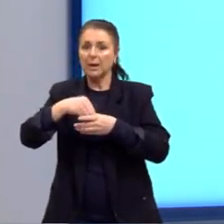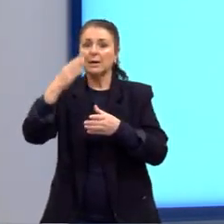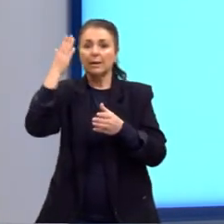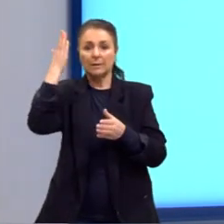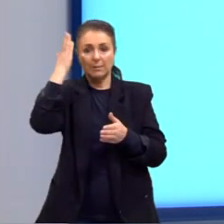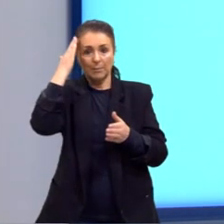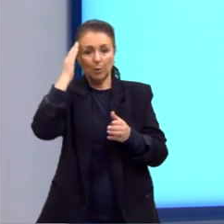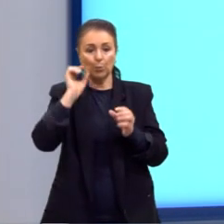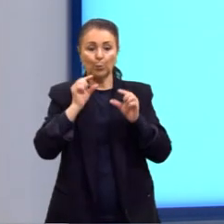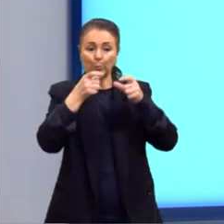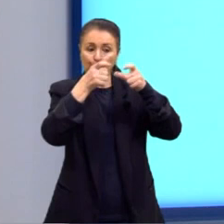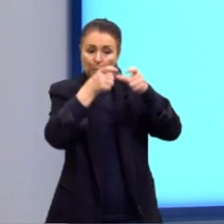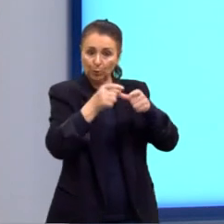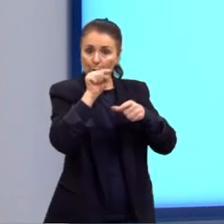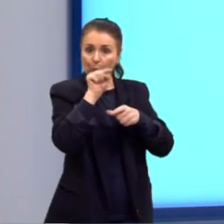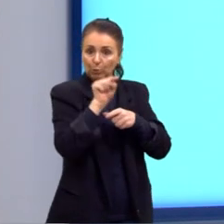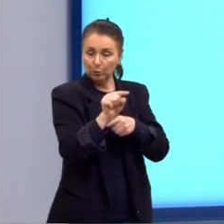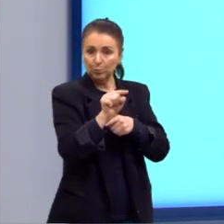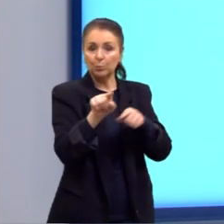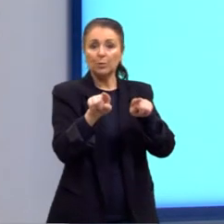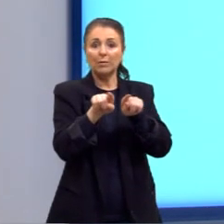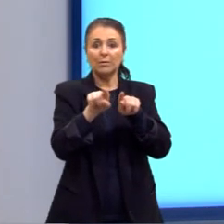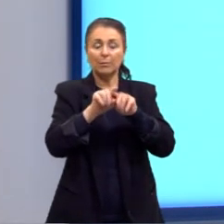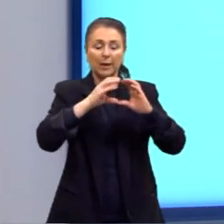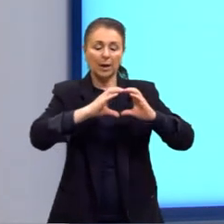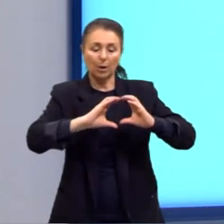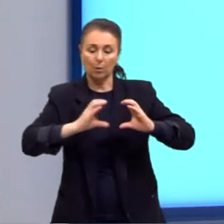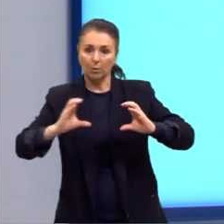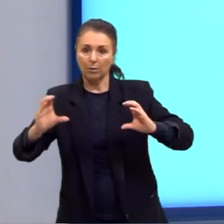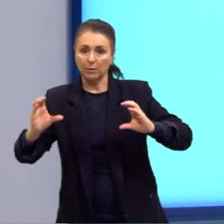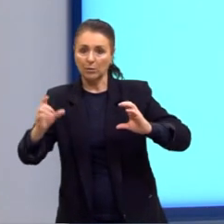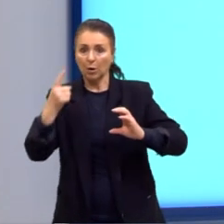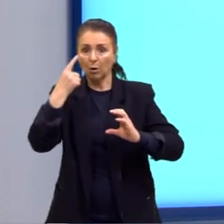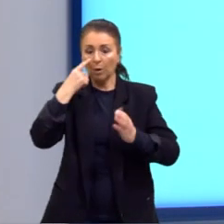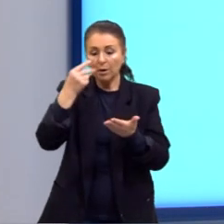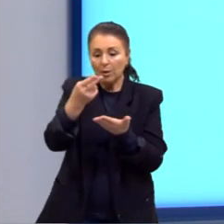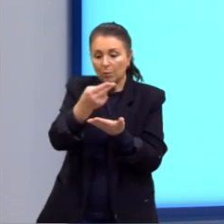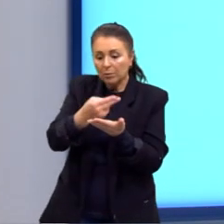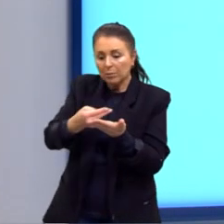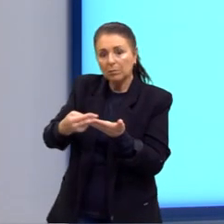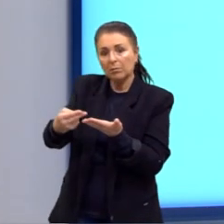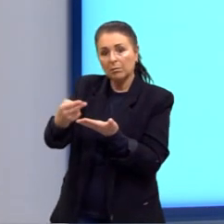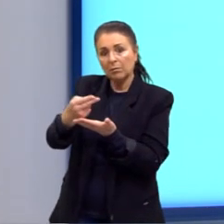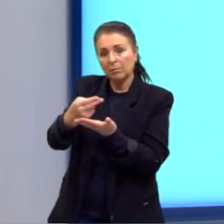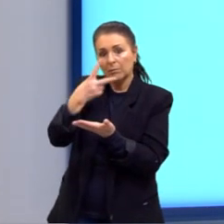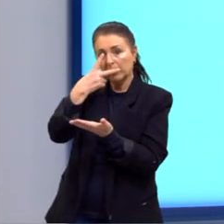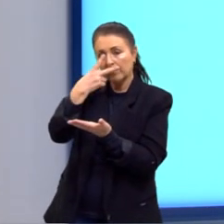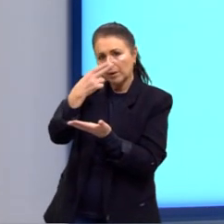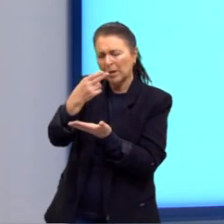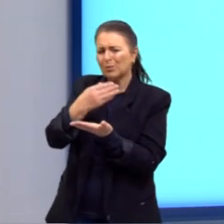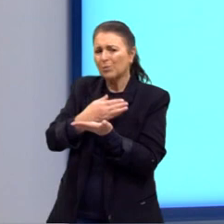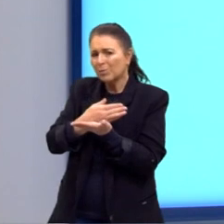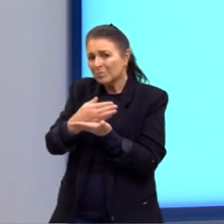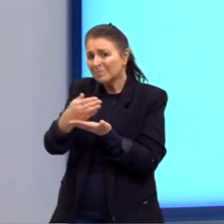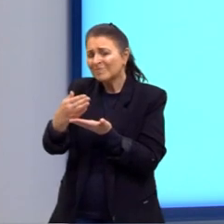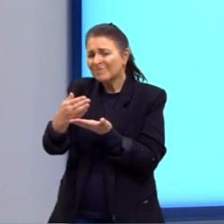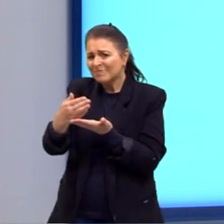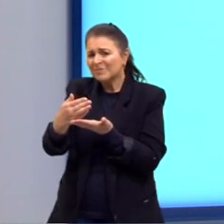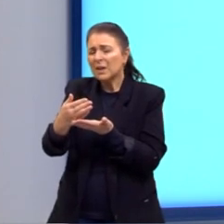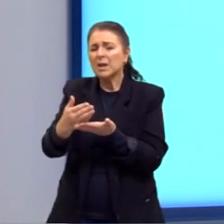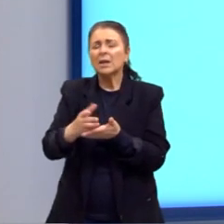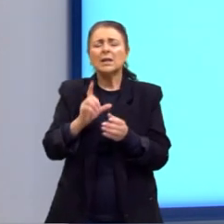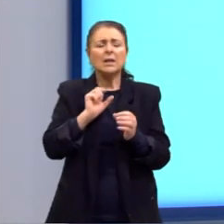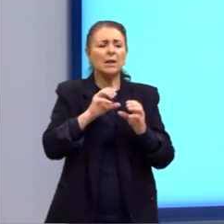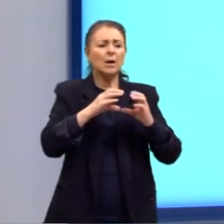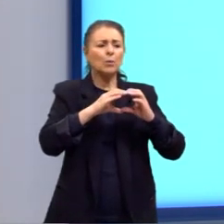ele quer saber a corrente tá Então veja que olhando o desenho dessa questão ela parece de início que é um um